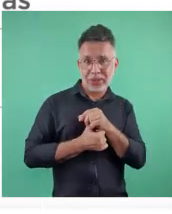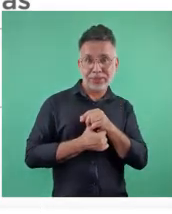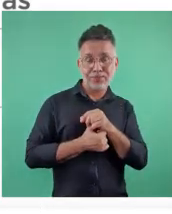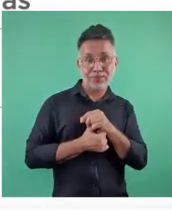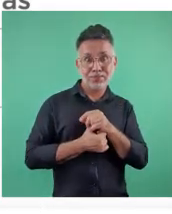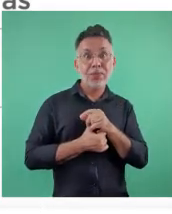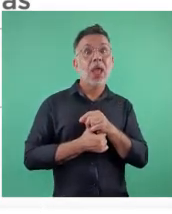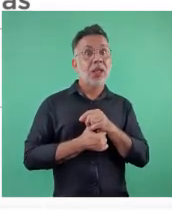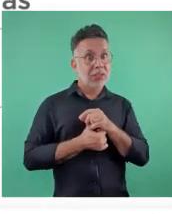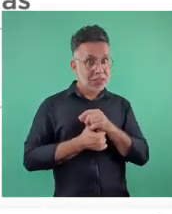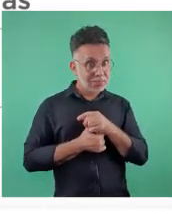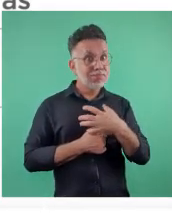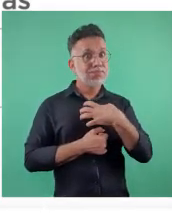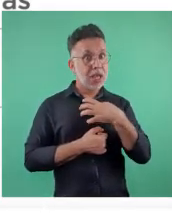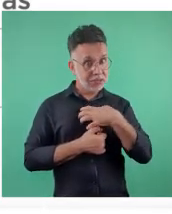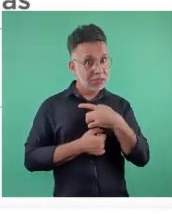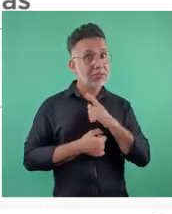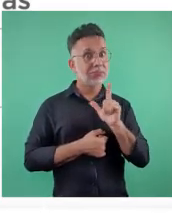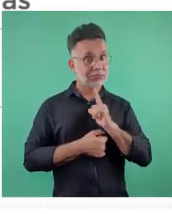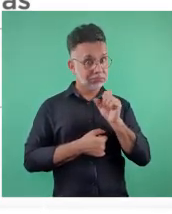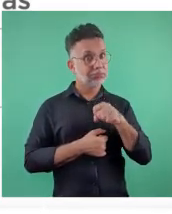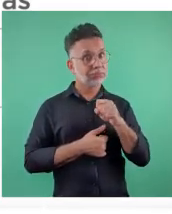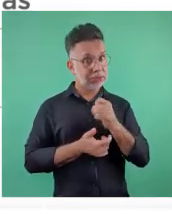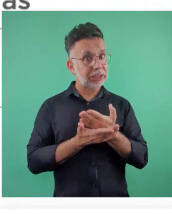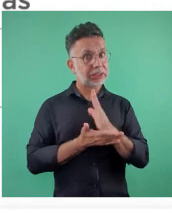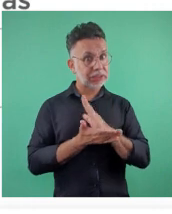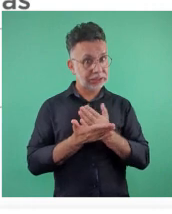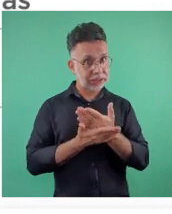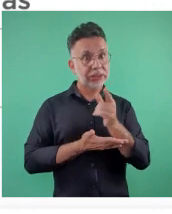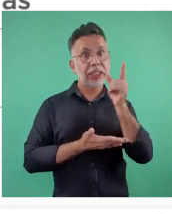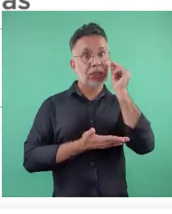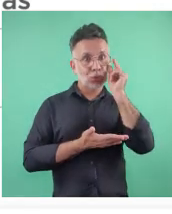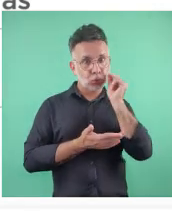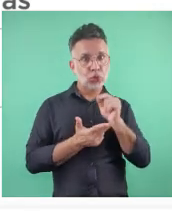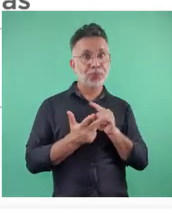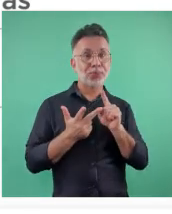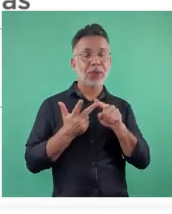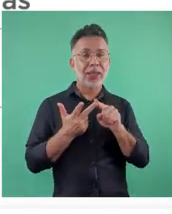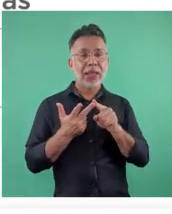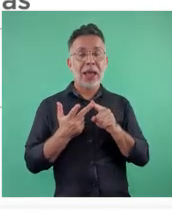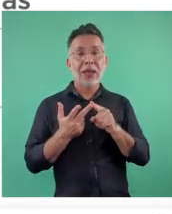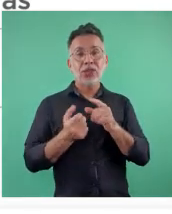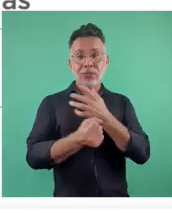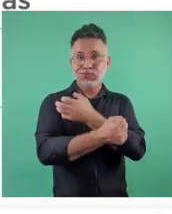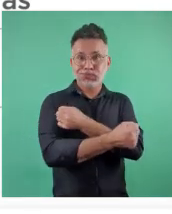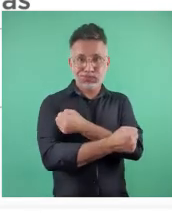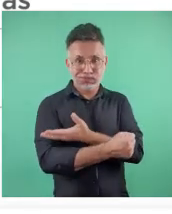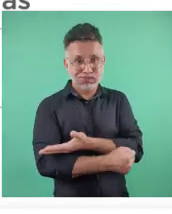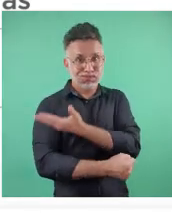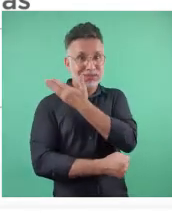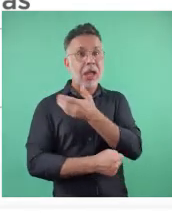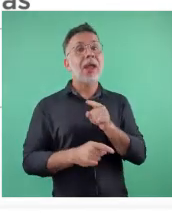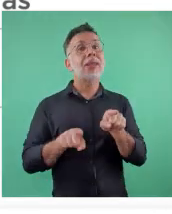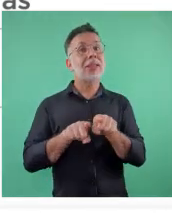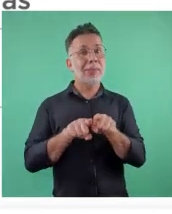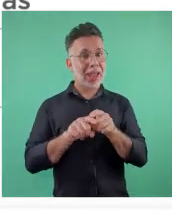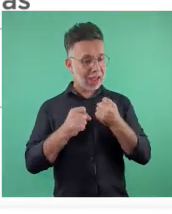alto, você pode sim ter alguma insônia, até mesmo mais crônica, uma hipertensão,